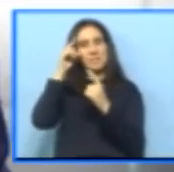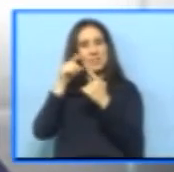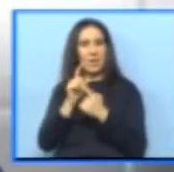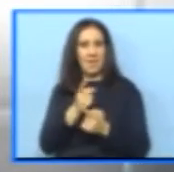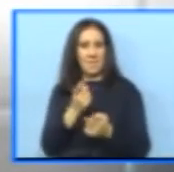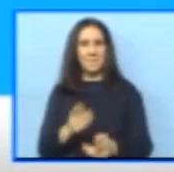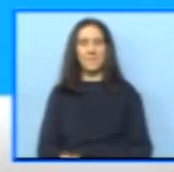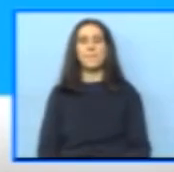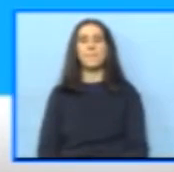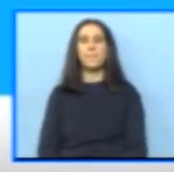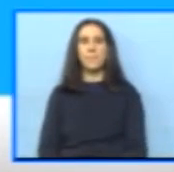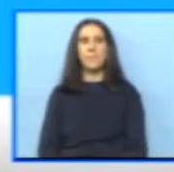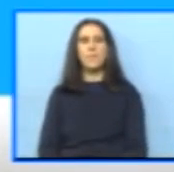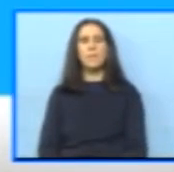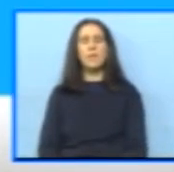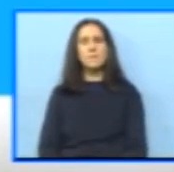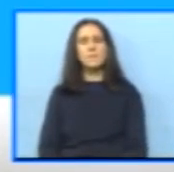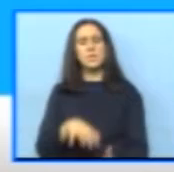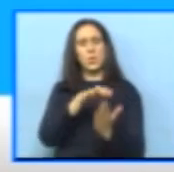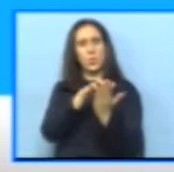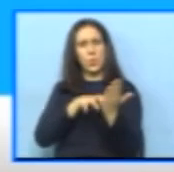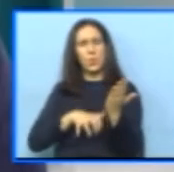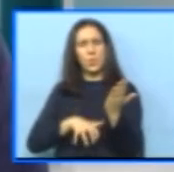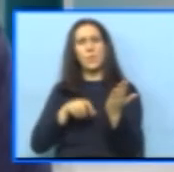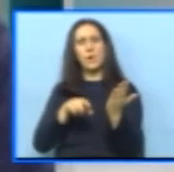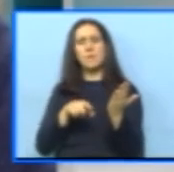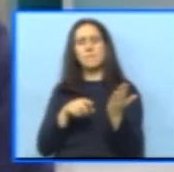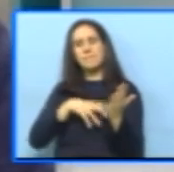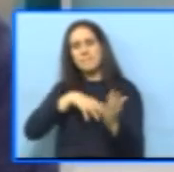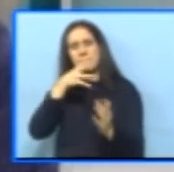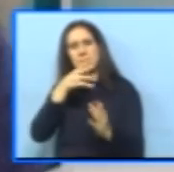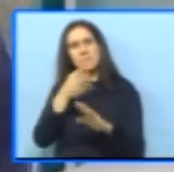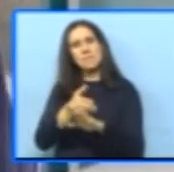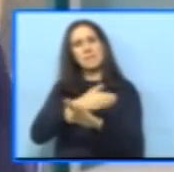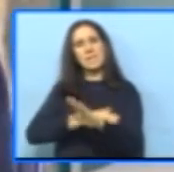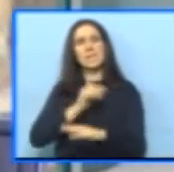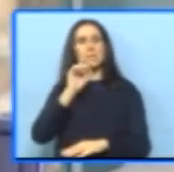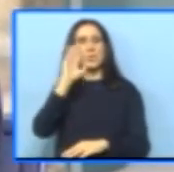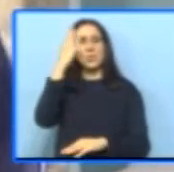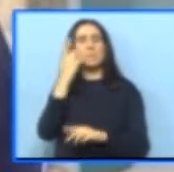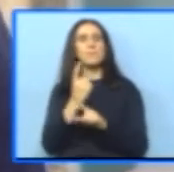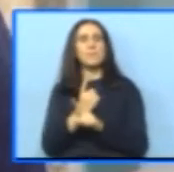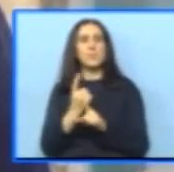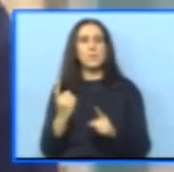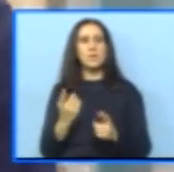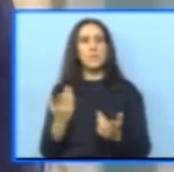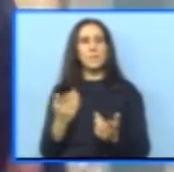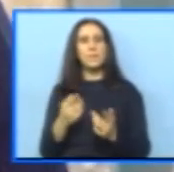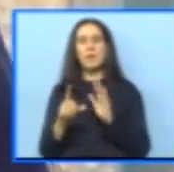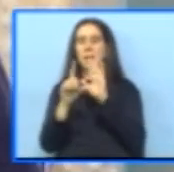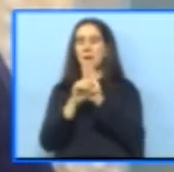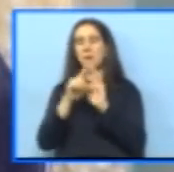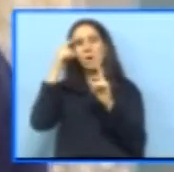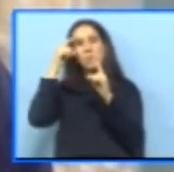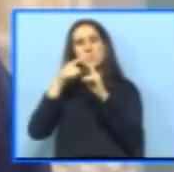enquadramento da fórmula longa é, de facto, importante, porque qual é a grande finalidade de uma lei? Enfim, eu não